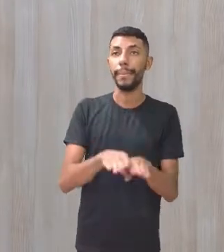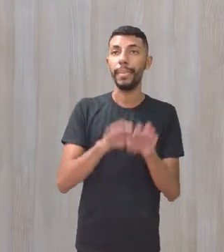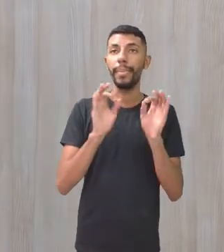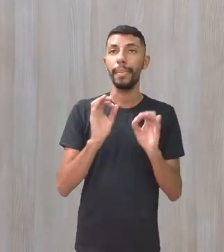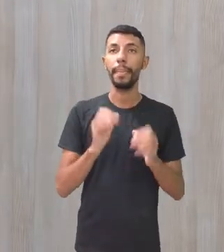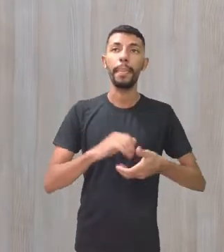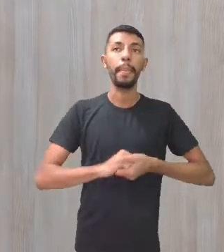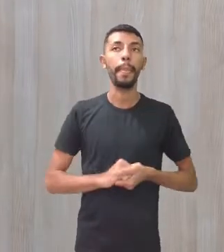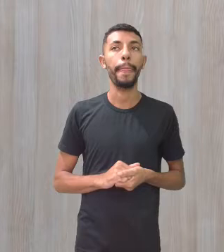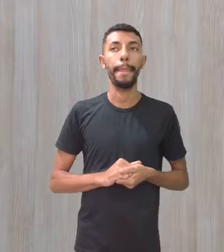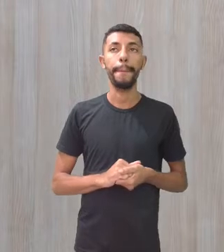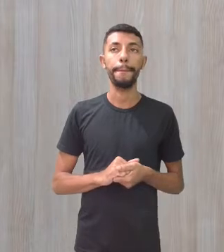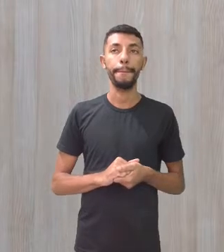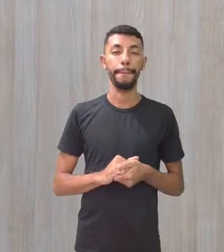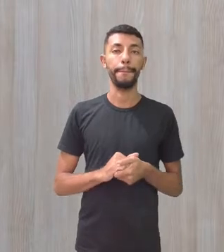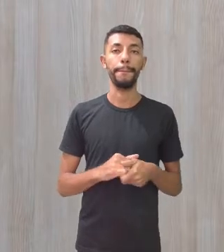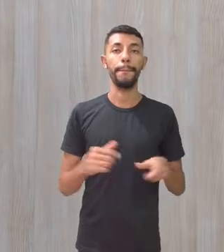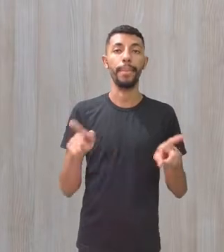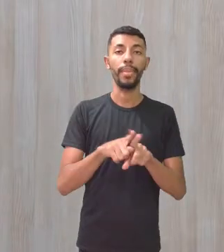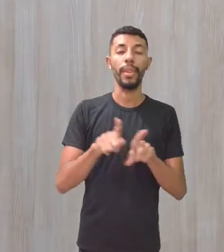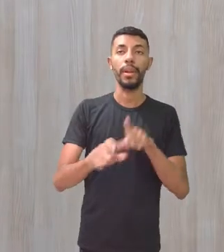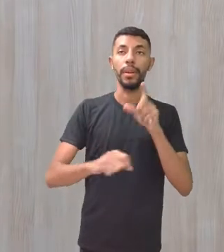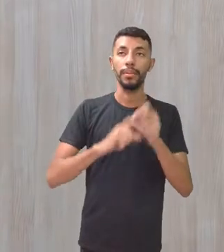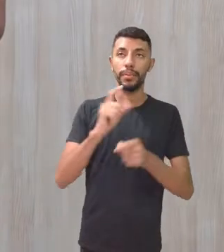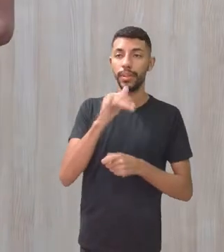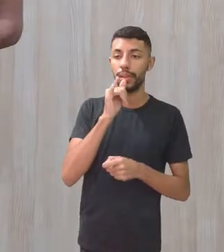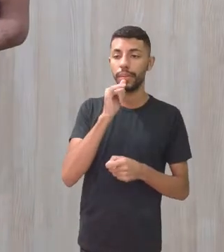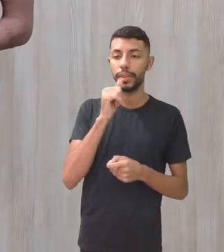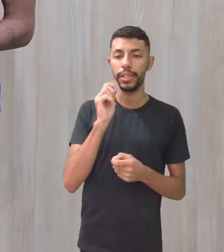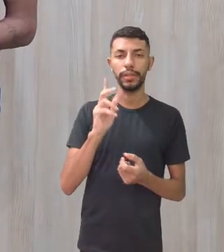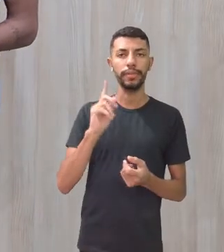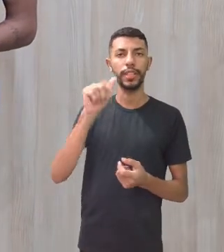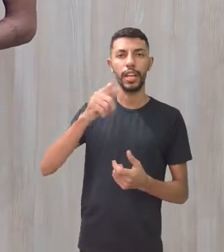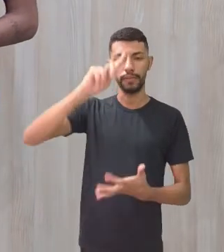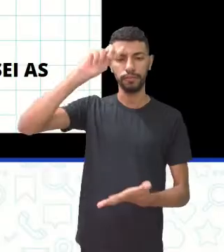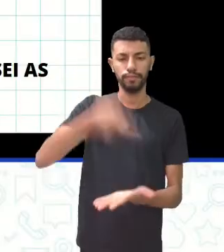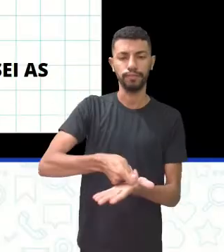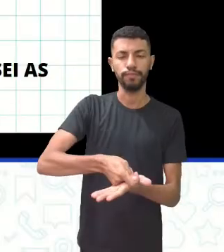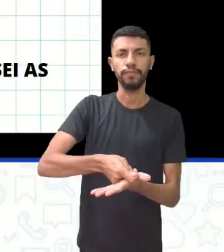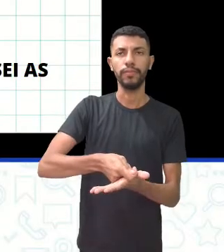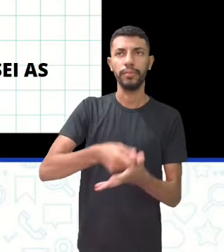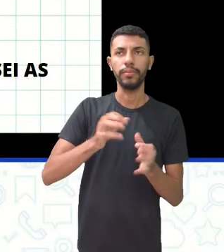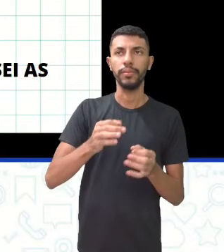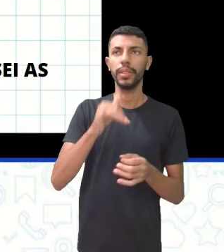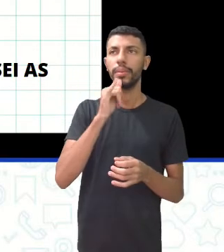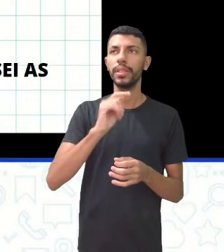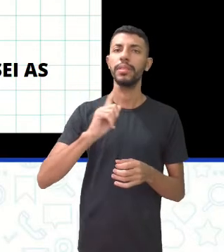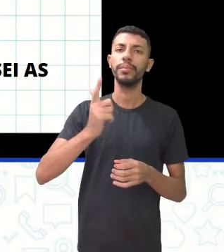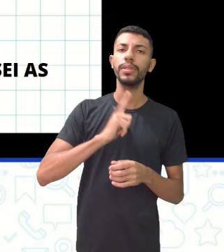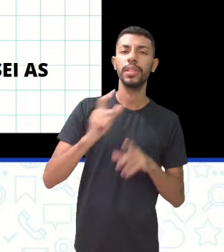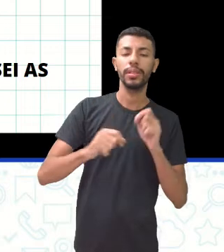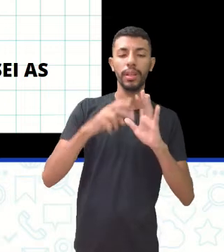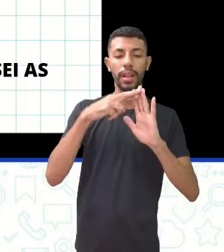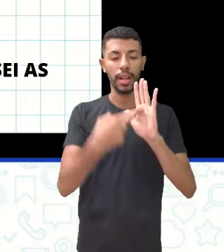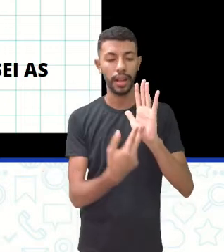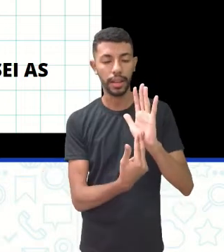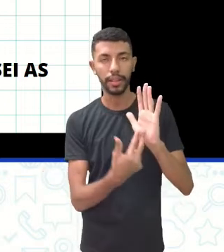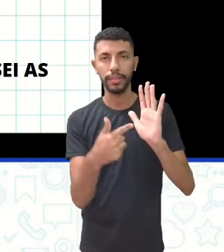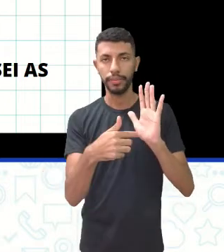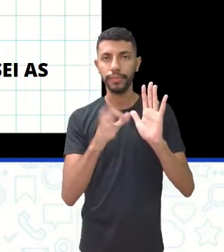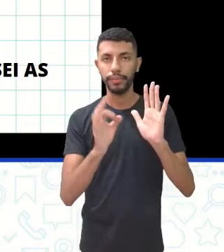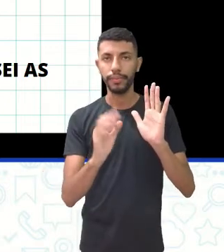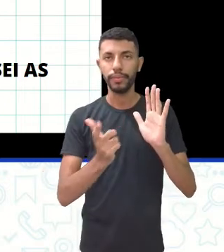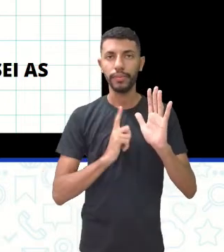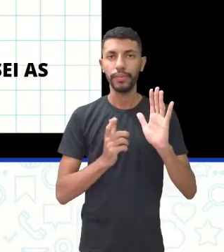do conceito. Tem aí a questão também de expressar uma ordem, né? Que é isso que a gente está falando, tipo assim, existe lá a regra. Então,